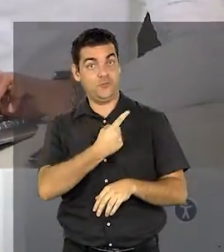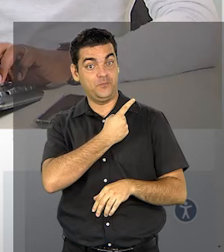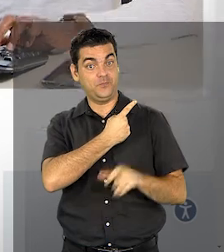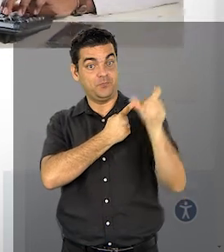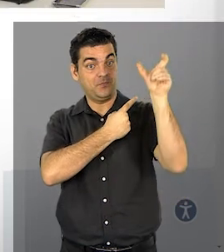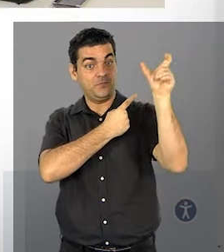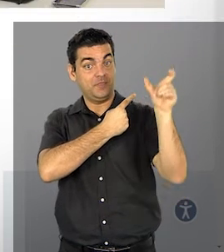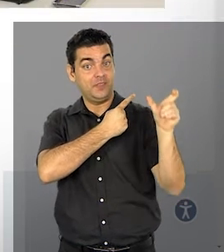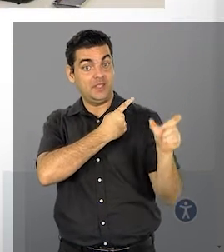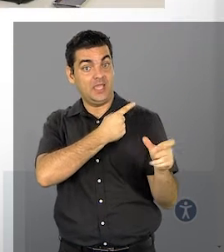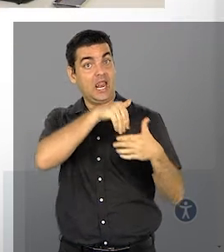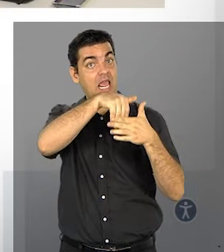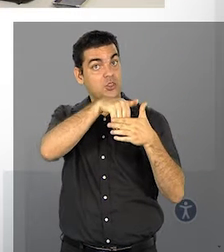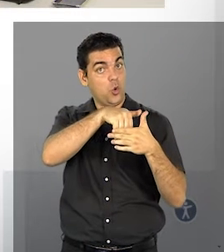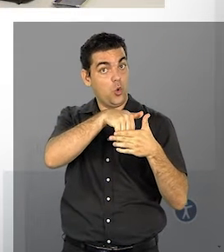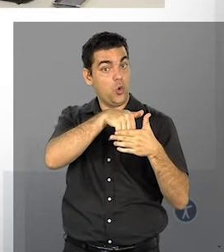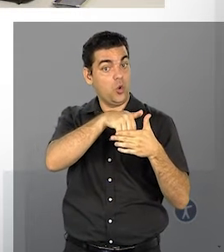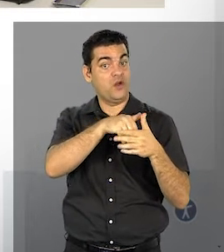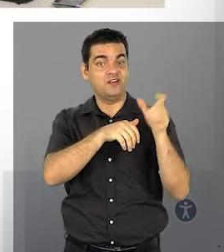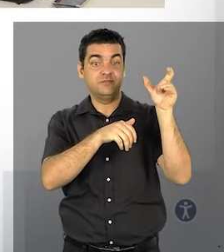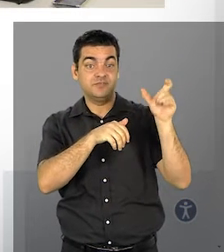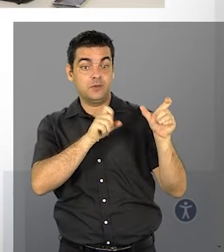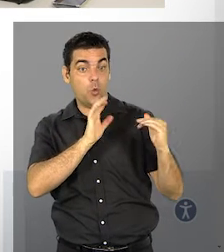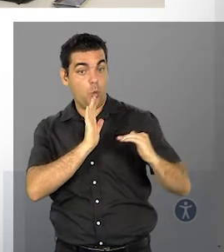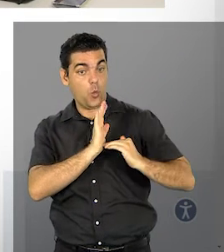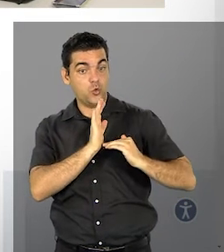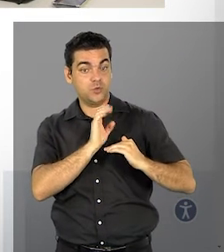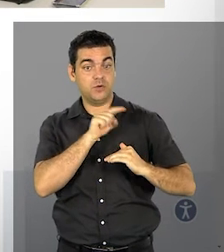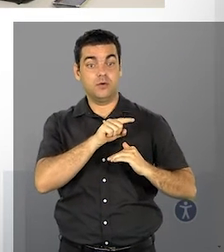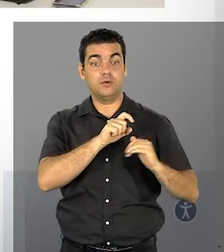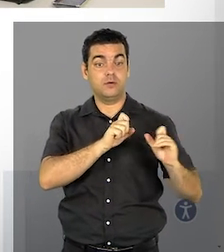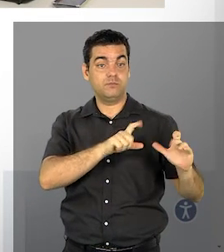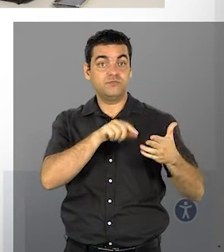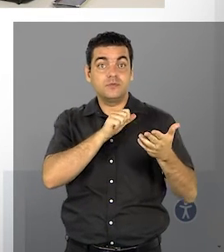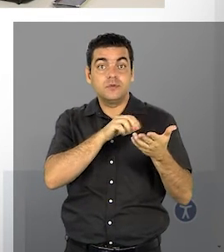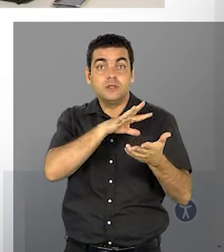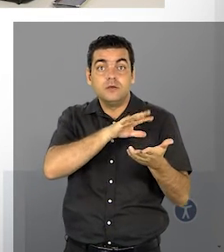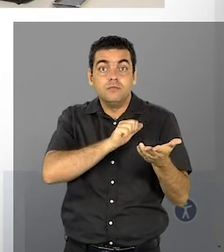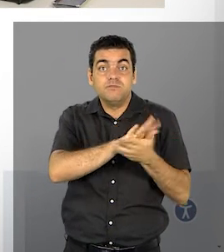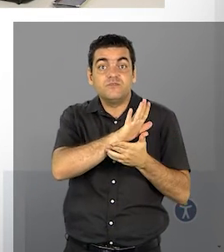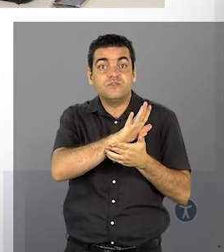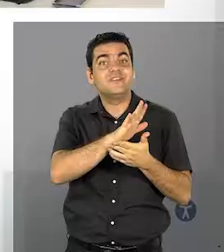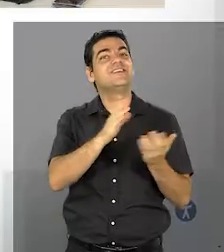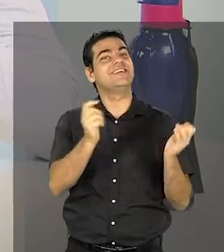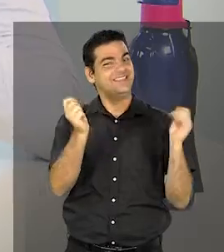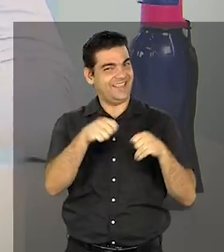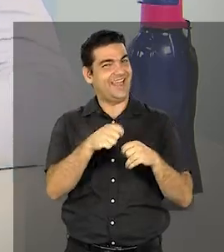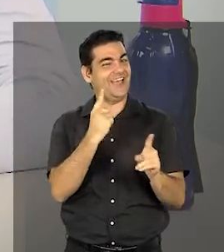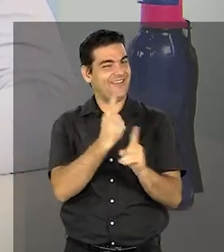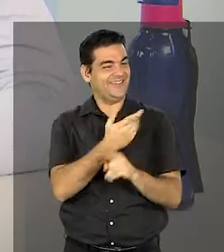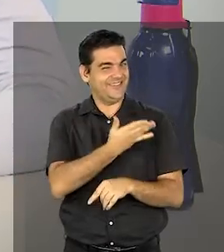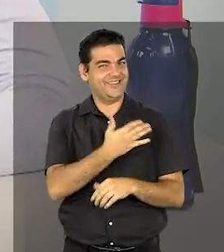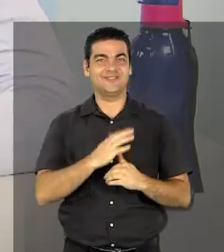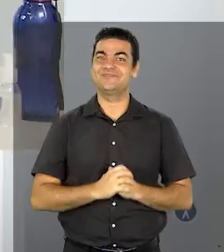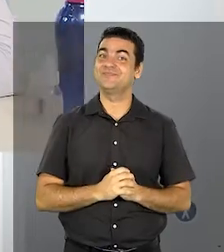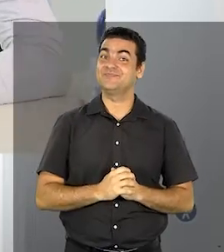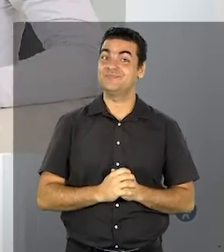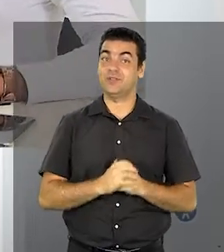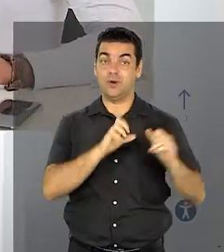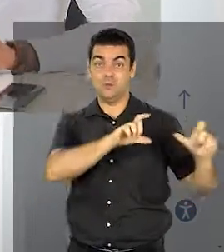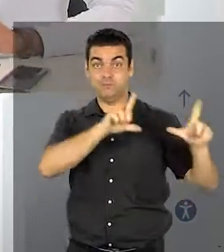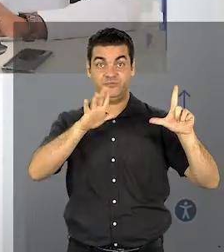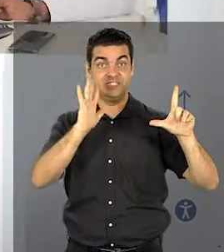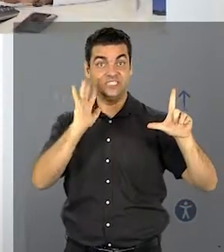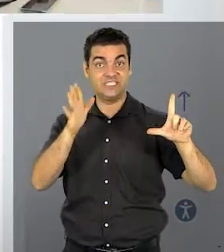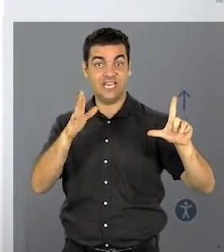opção aqui, Eleitor e Eleições. Aí aqui embaixo vai aparecer a opção Tire seu título, título NET. É nela que a gente vai clicar. Nessa